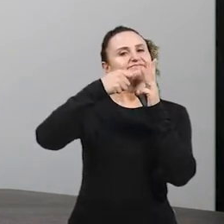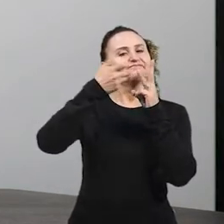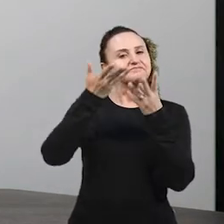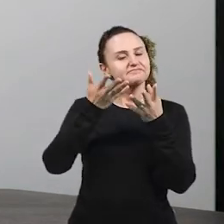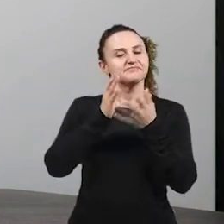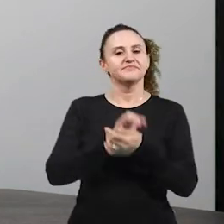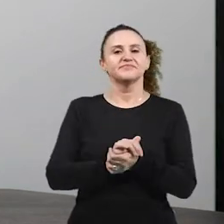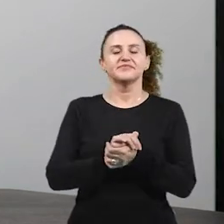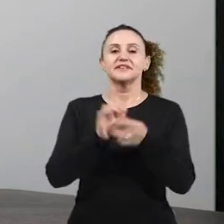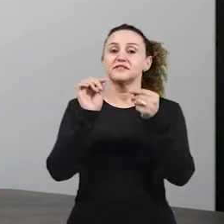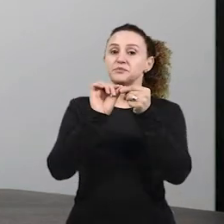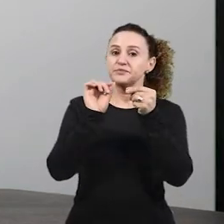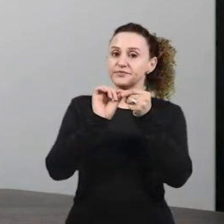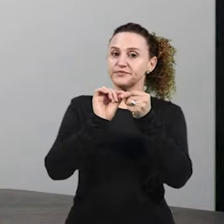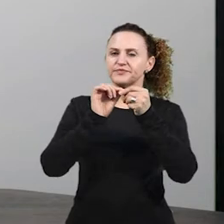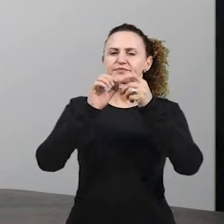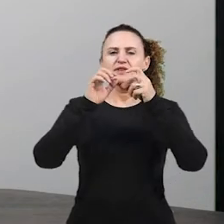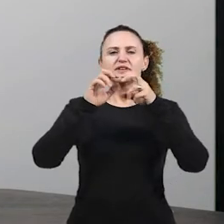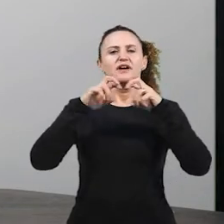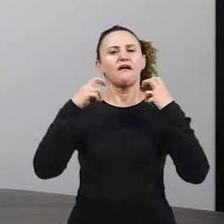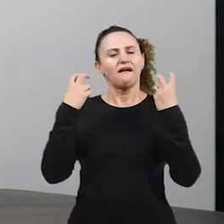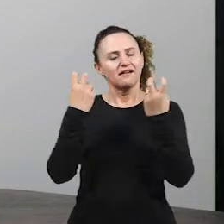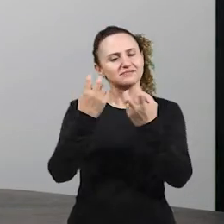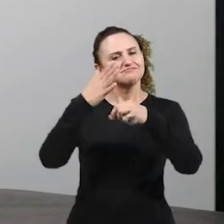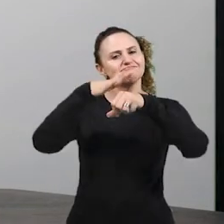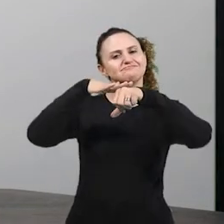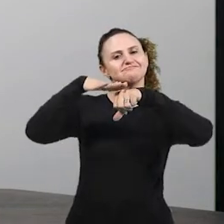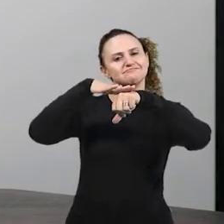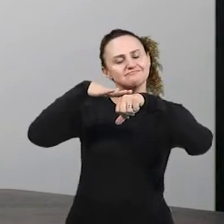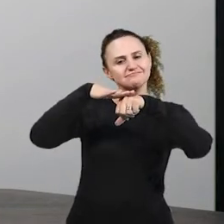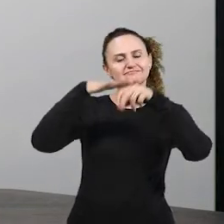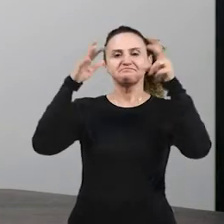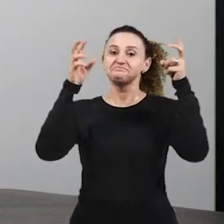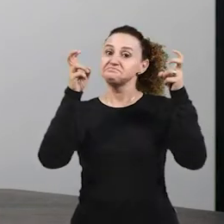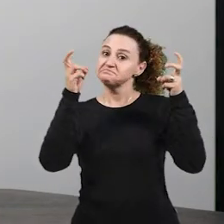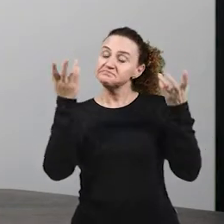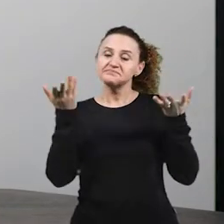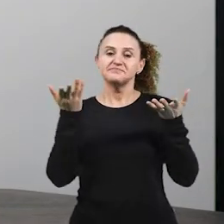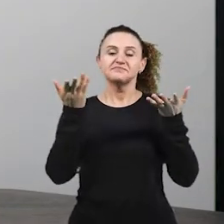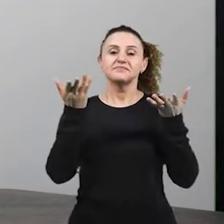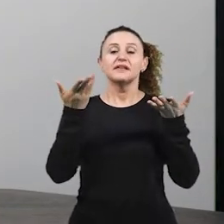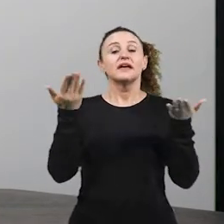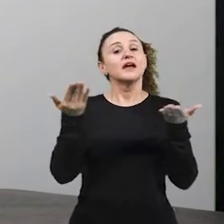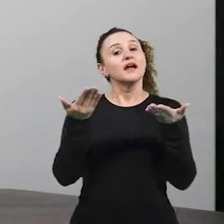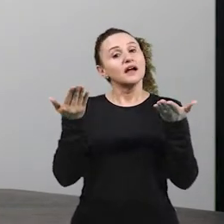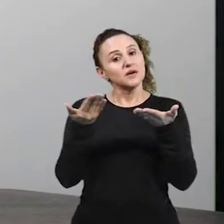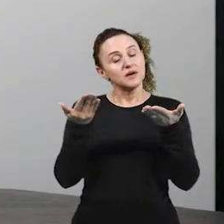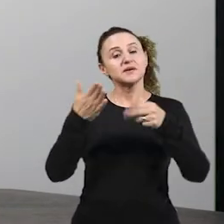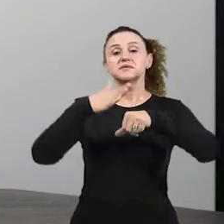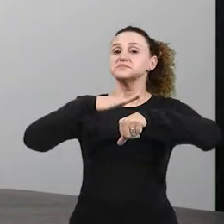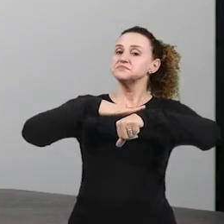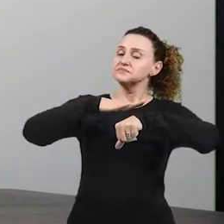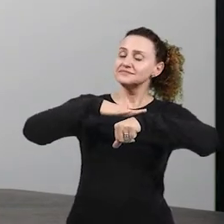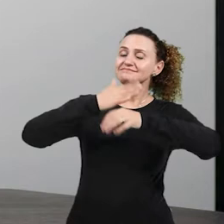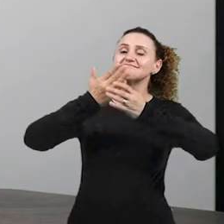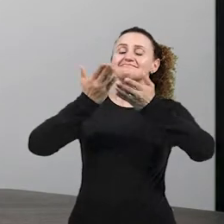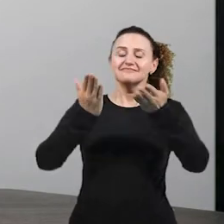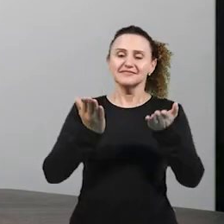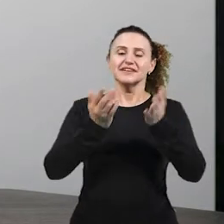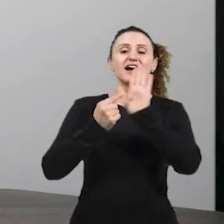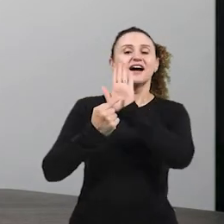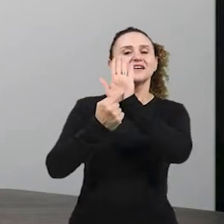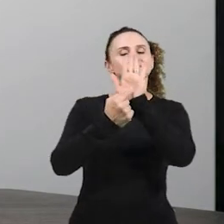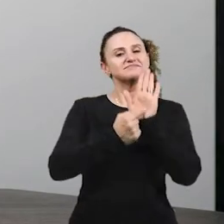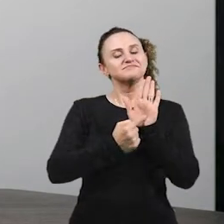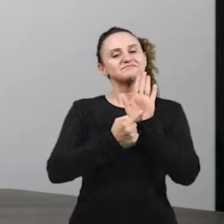faremos uma roda de conversa sobre o assunto e eu agora vira vim aqui para